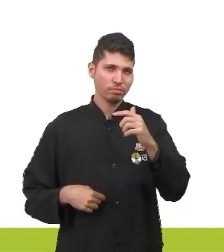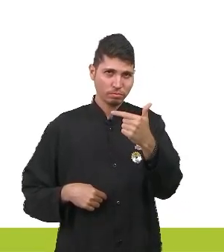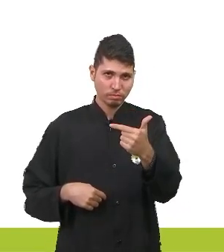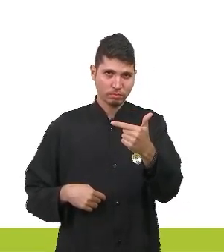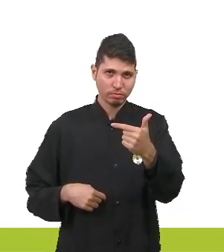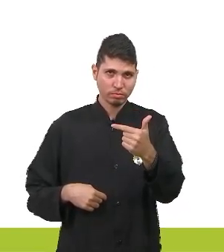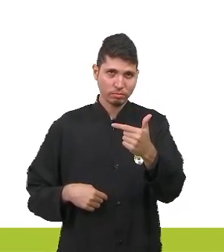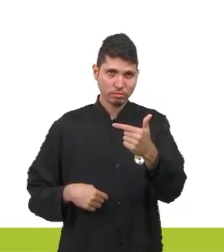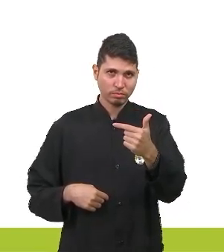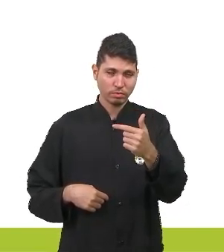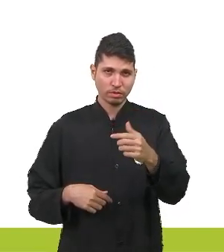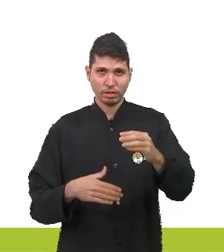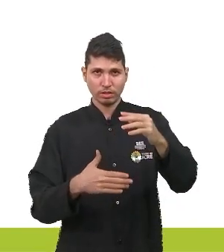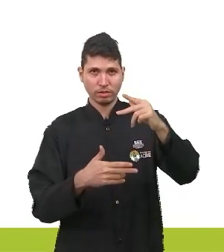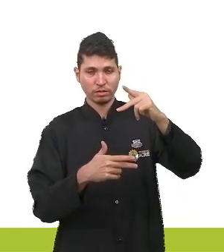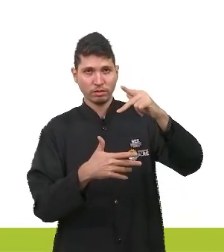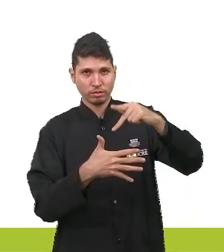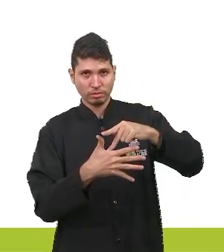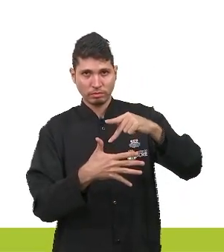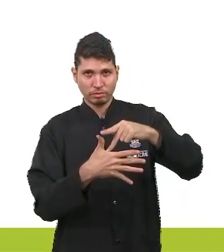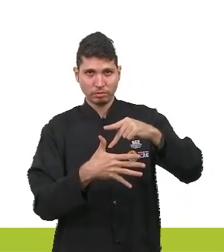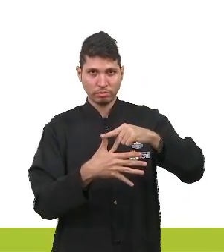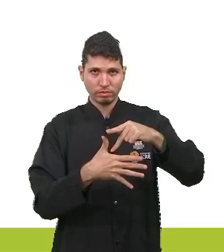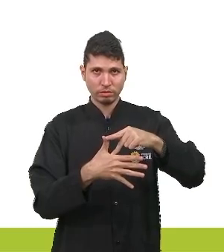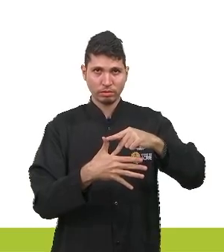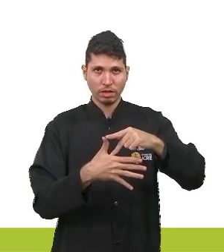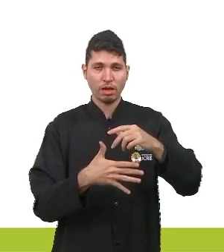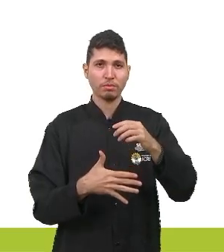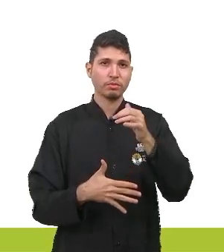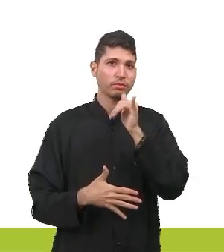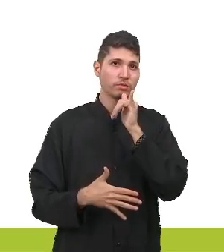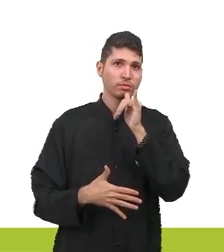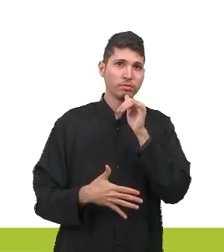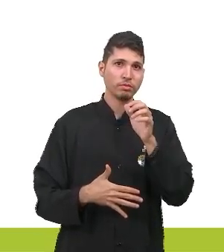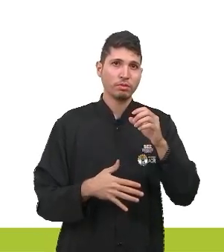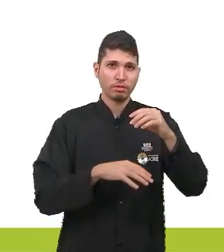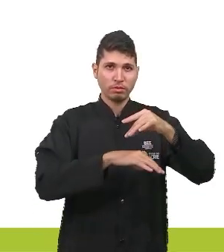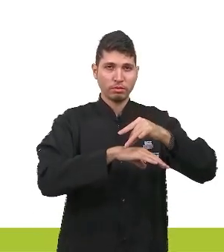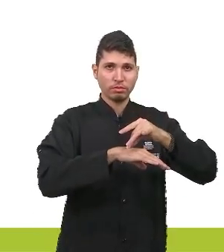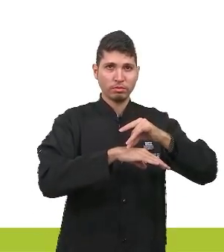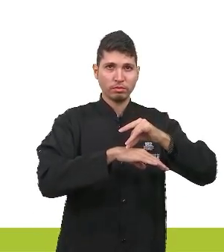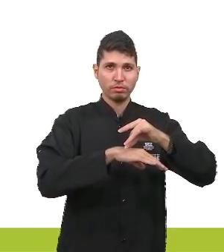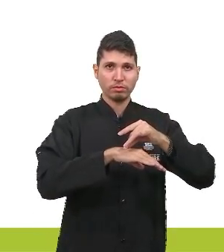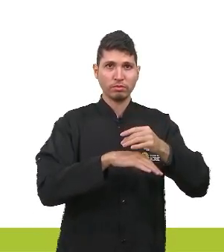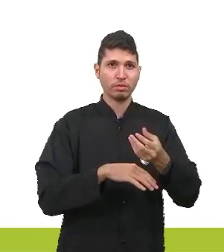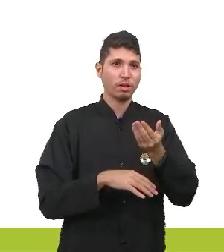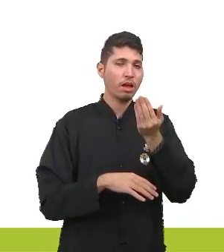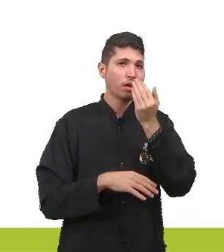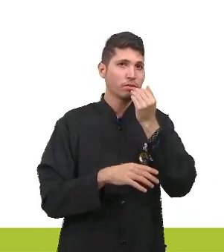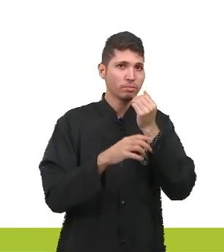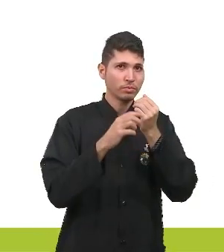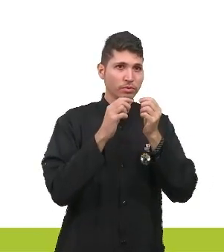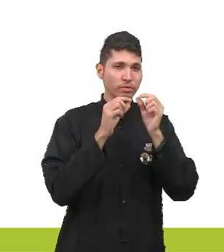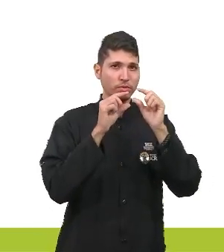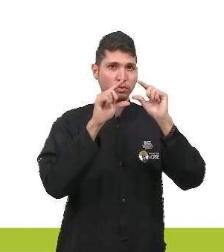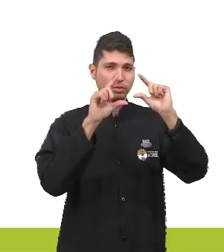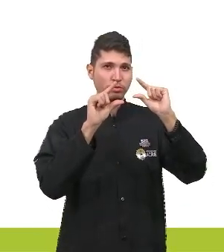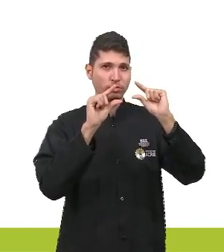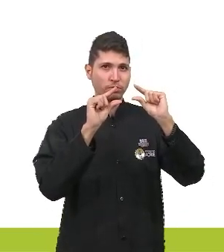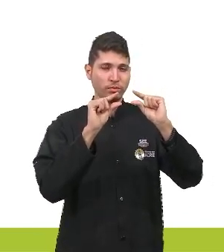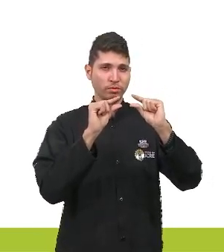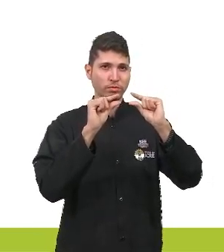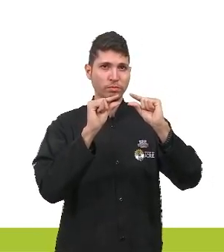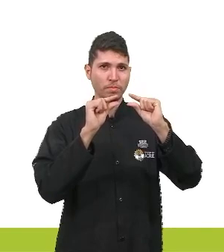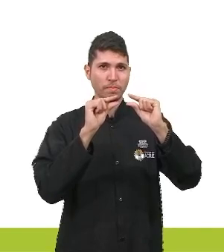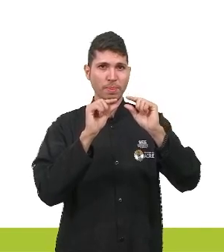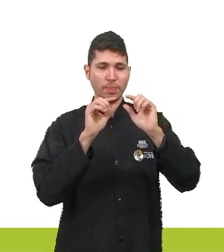das proteínas. Então, carne que nós comemos, elas ficam menores na nossa boca por ação dos nossos dentes, umidificam na nossa